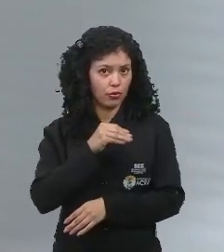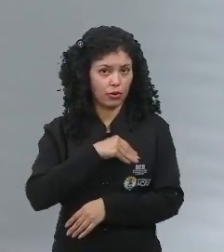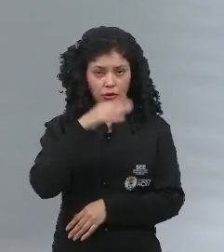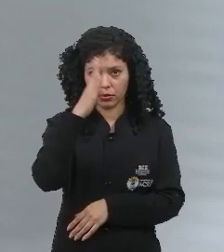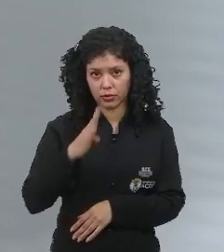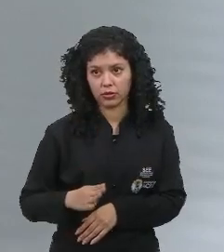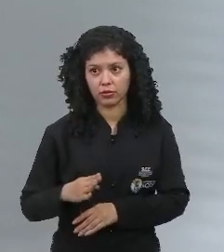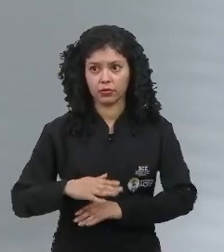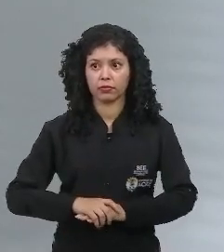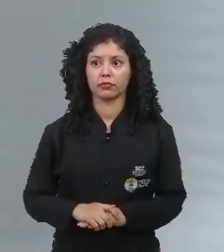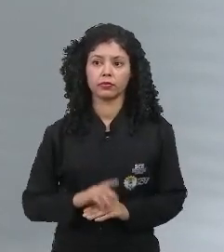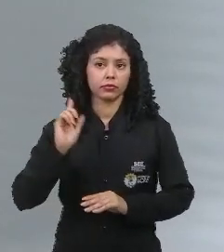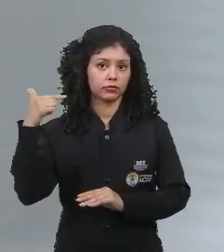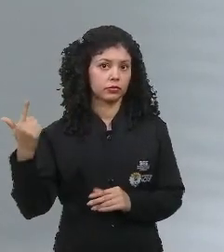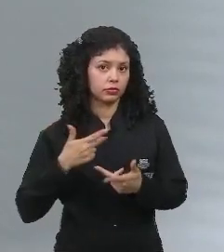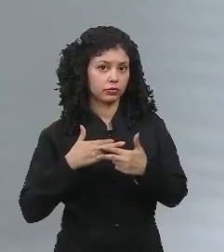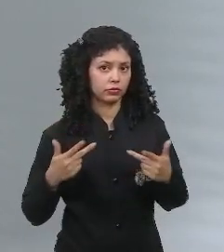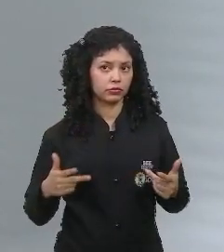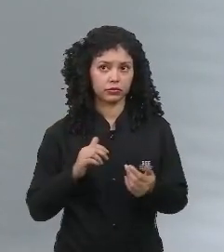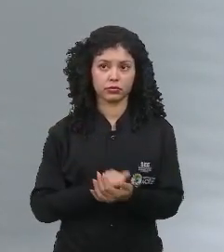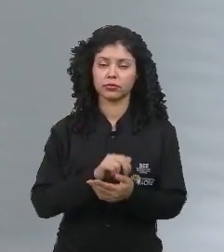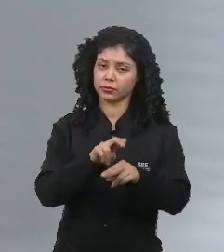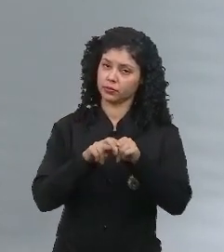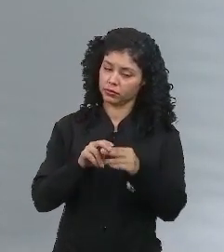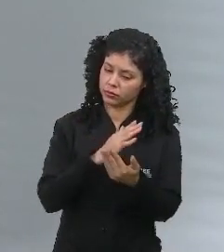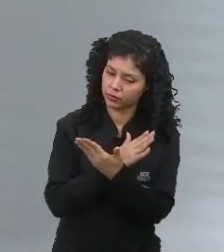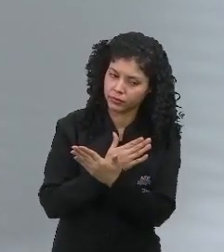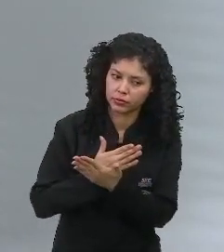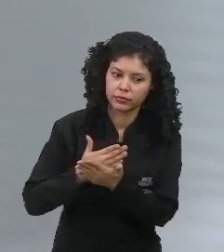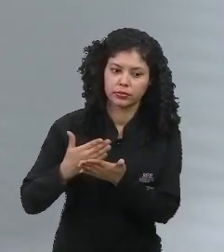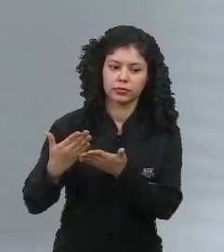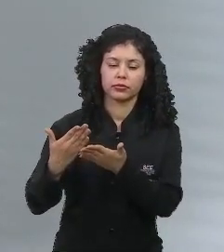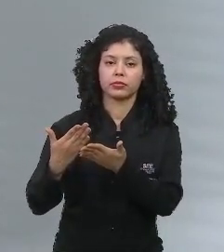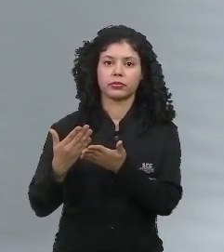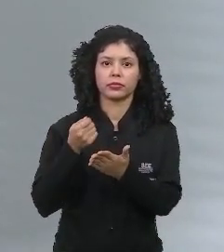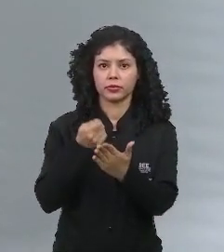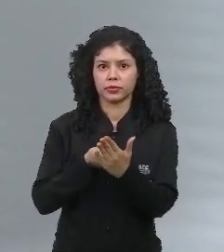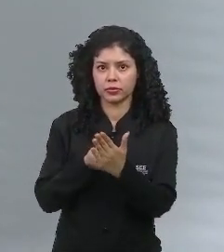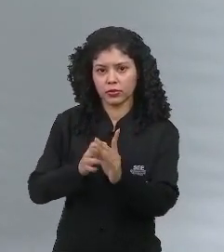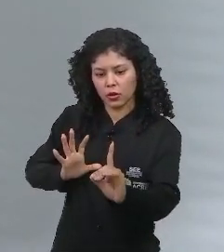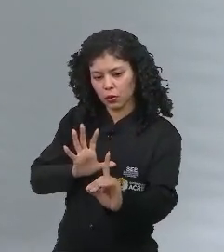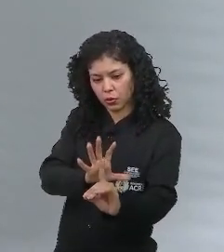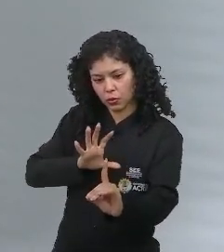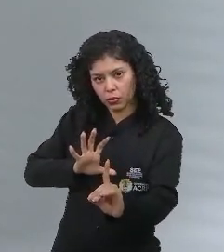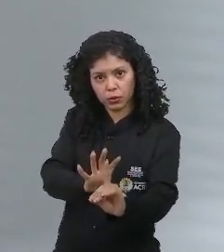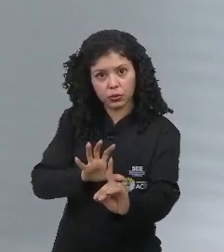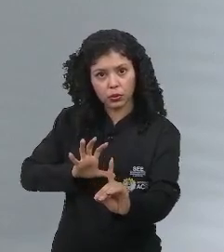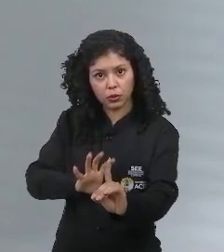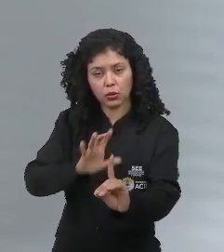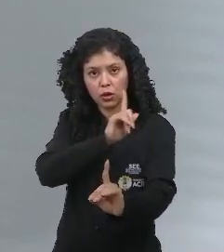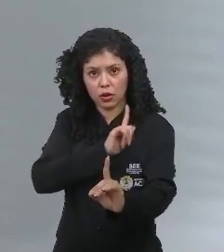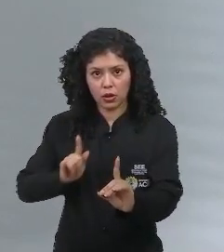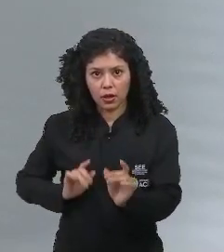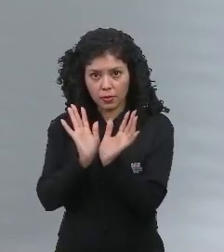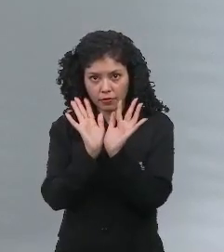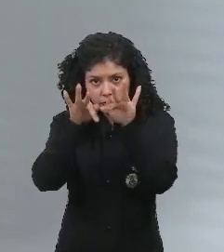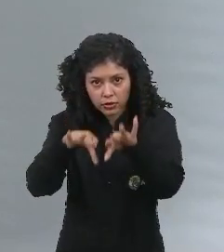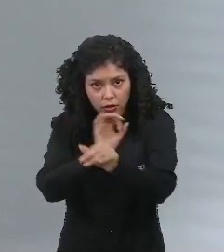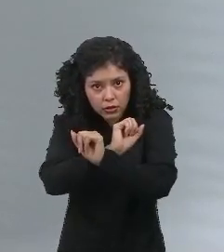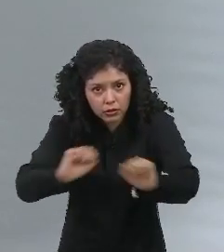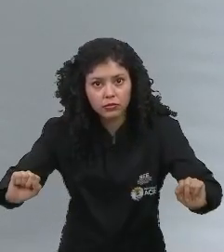no Brasil, entre outras coisas, e por isso começou a pressionar o governo brasileiro pelo fim